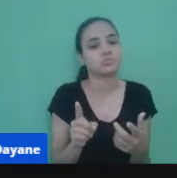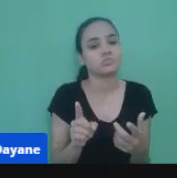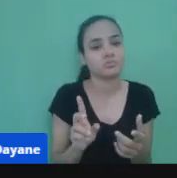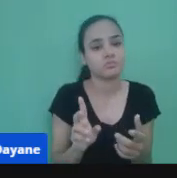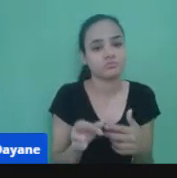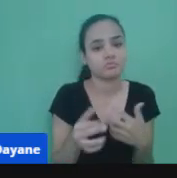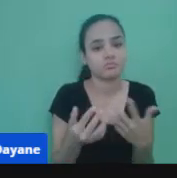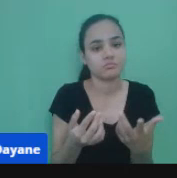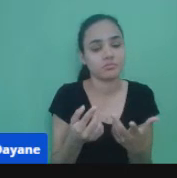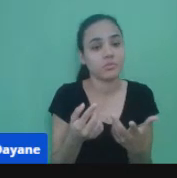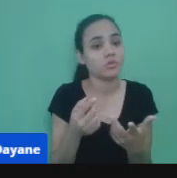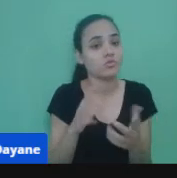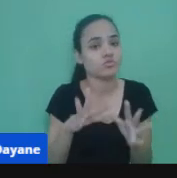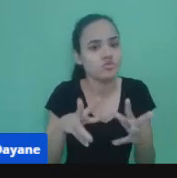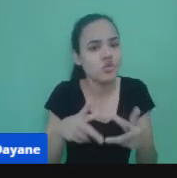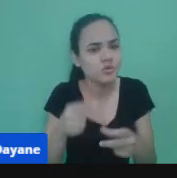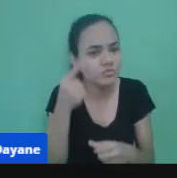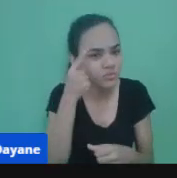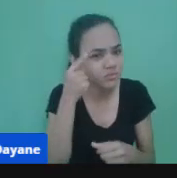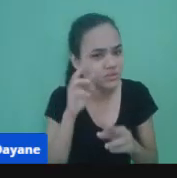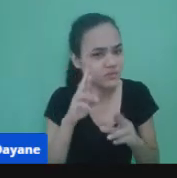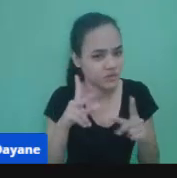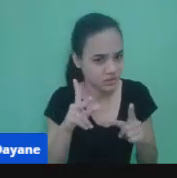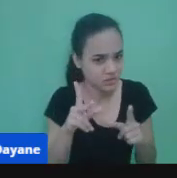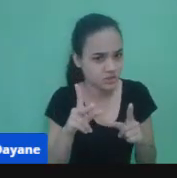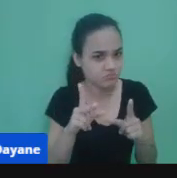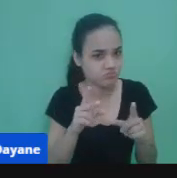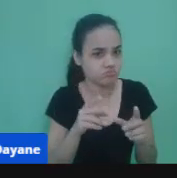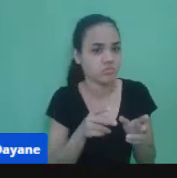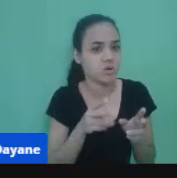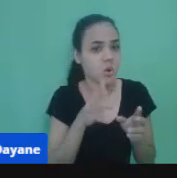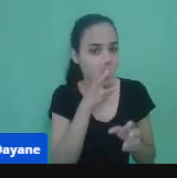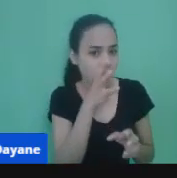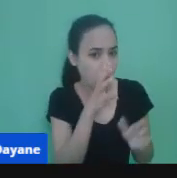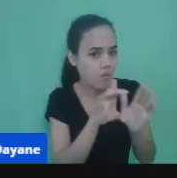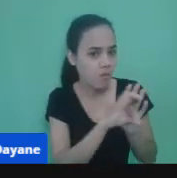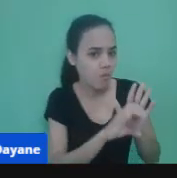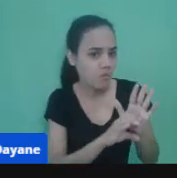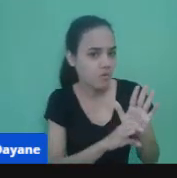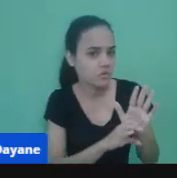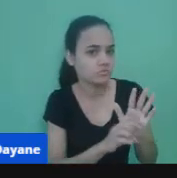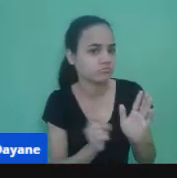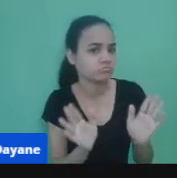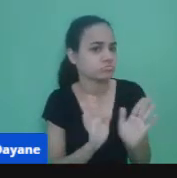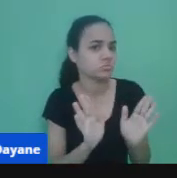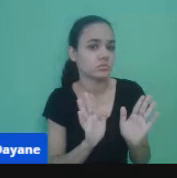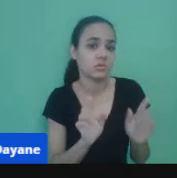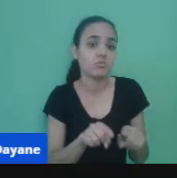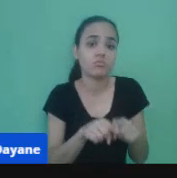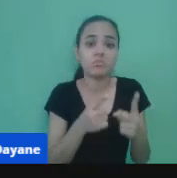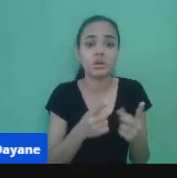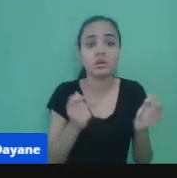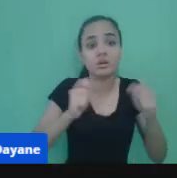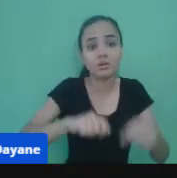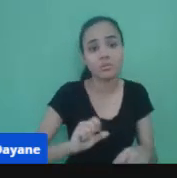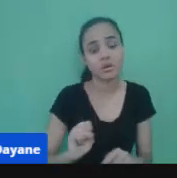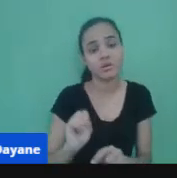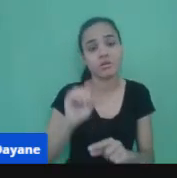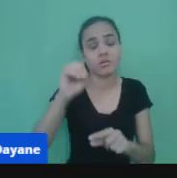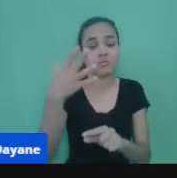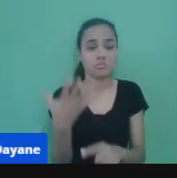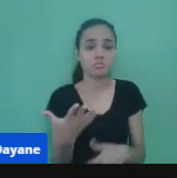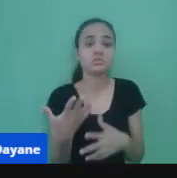gente entende que esse processo ele tem o potencial de acontecer. Por fim, você pediria, então,